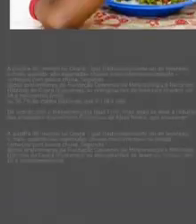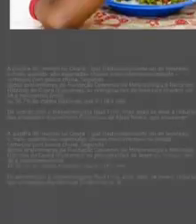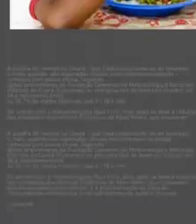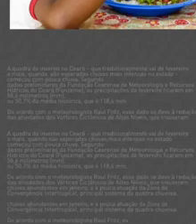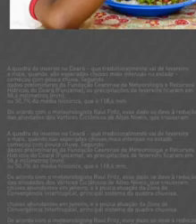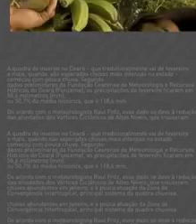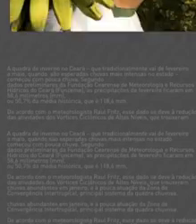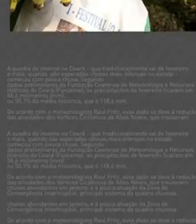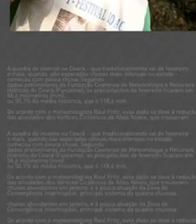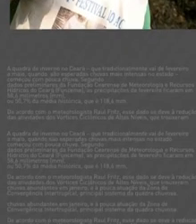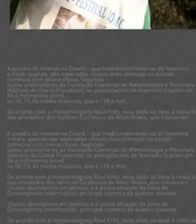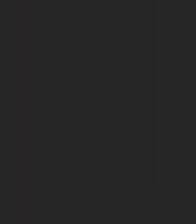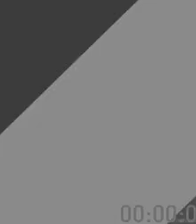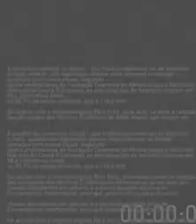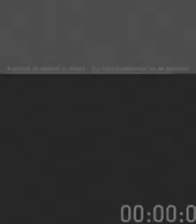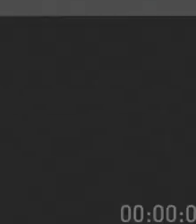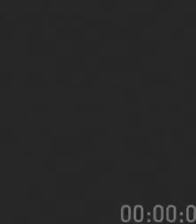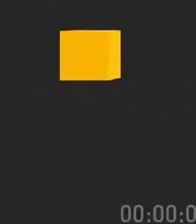me pagou